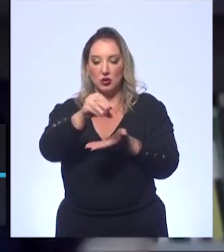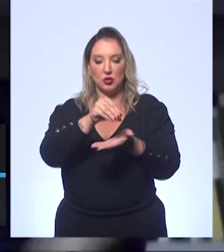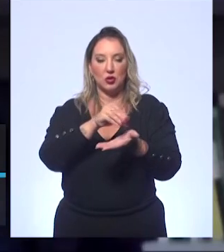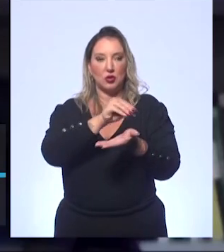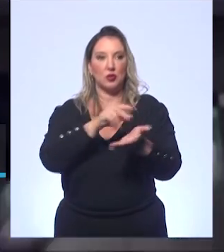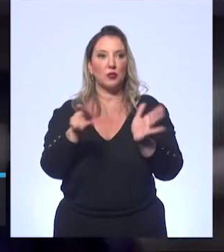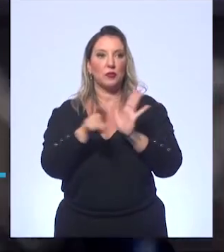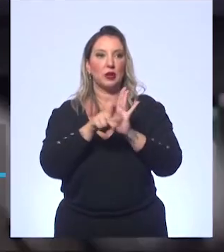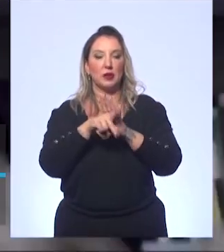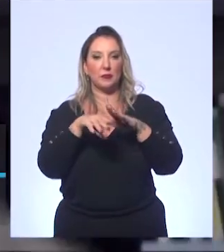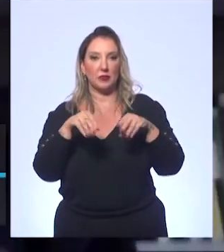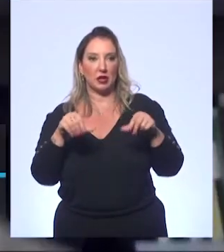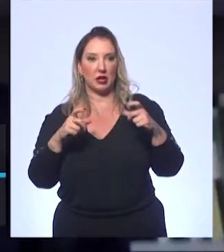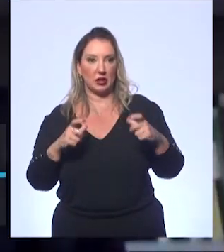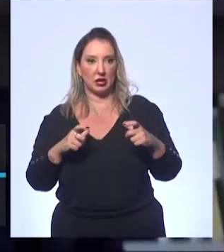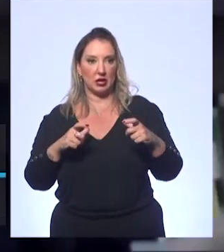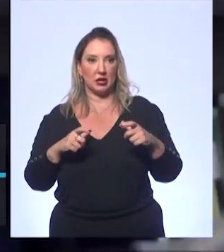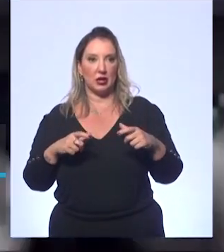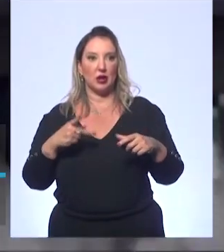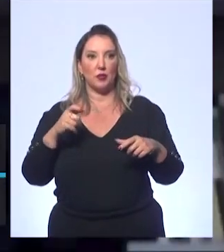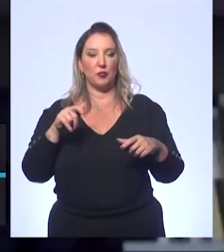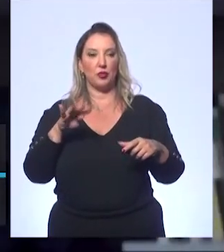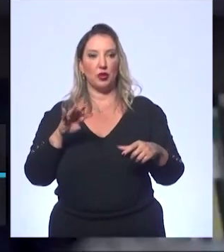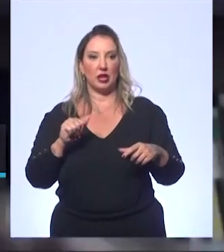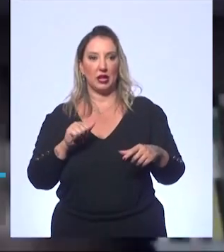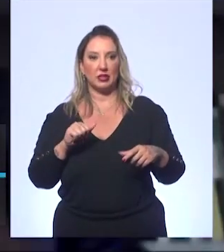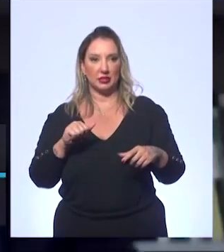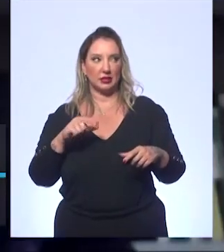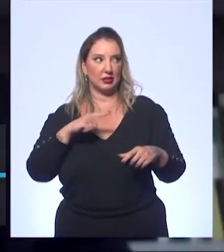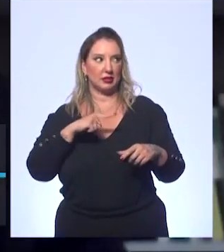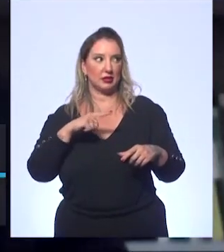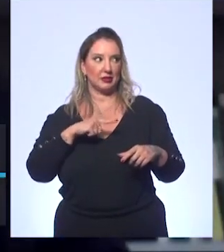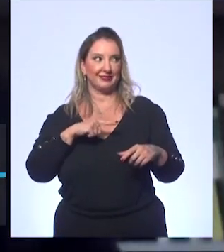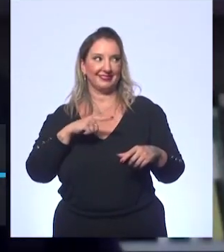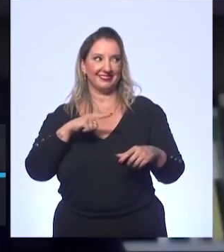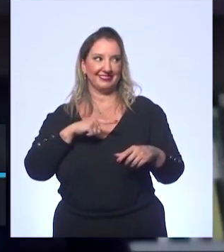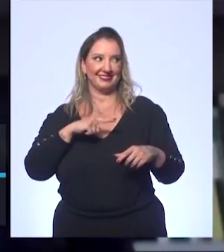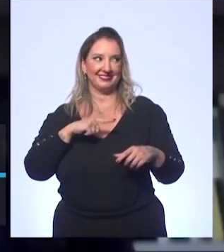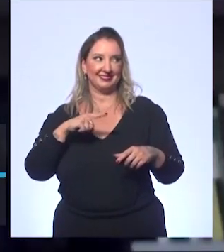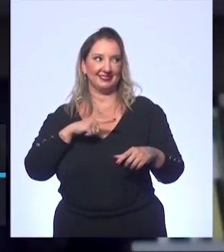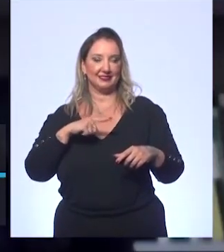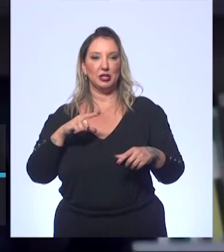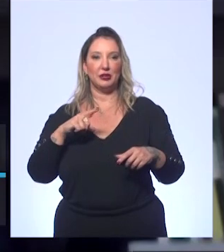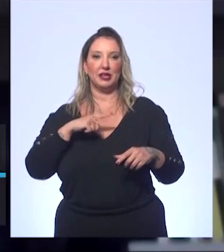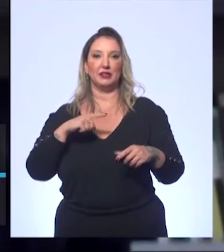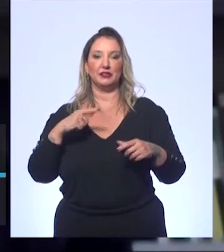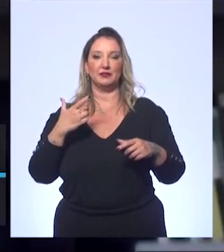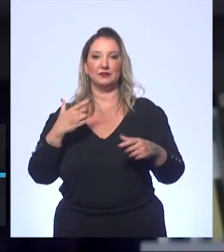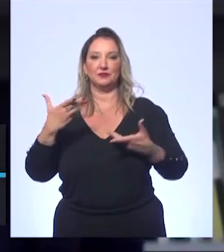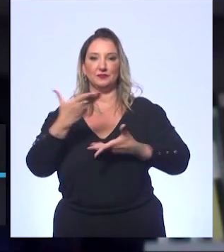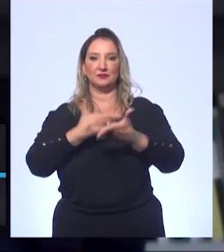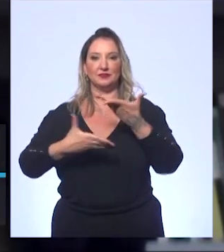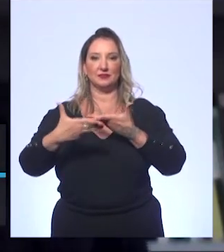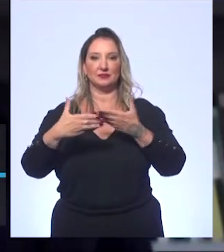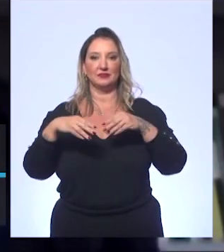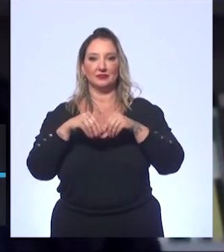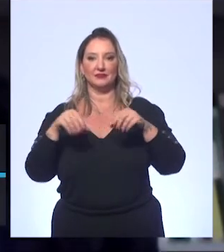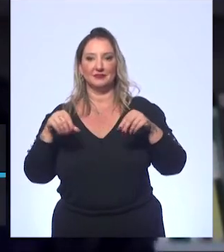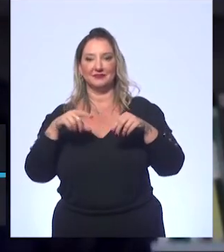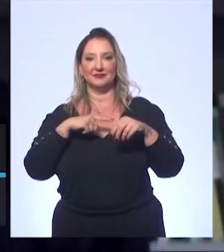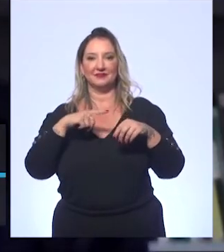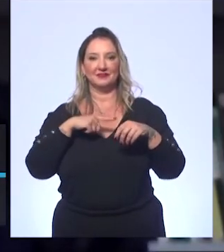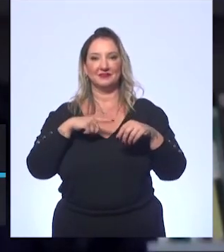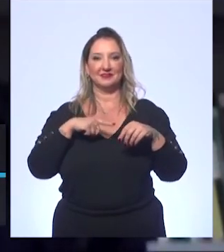prato, coloca a polenta, que é acima, e a mistura. Então, a mistura serve como tempero